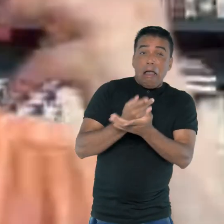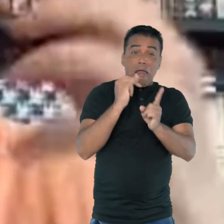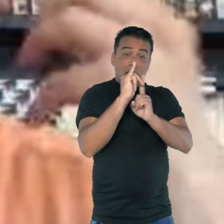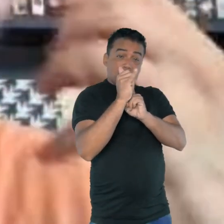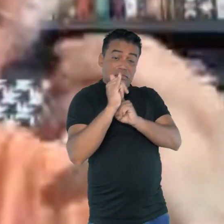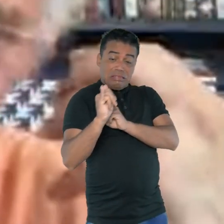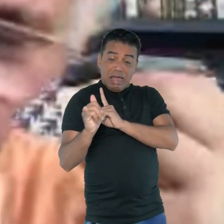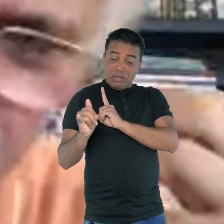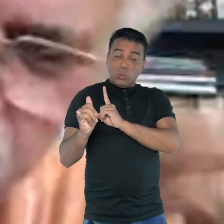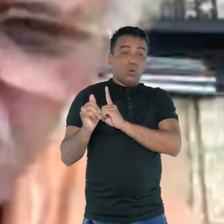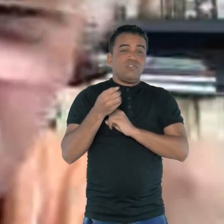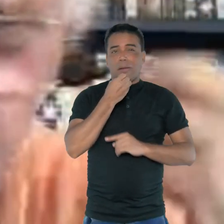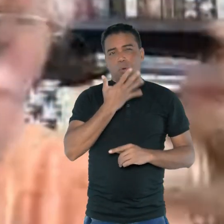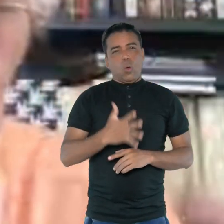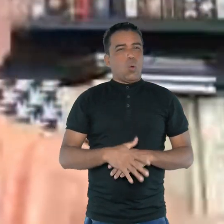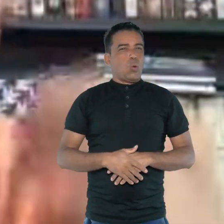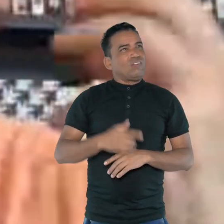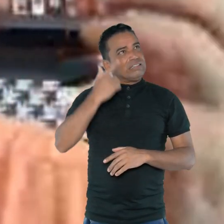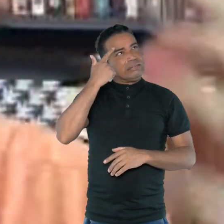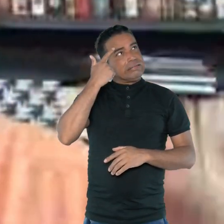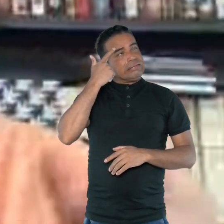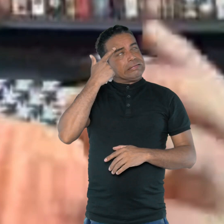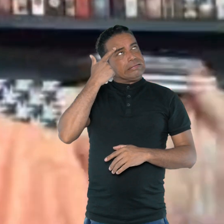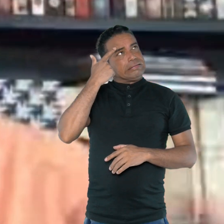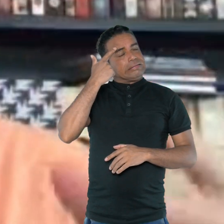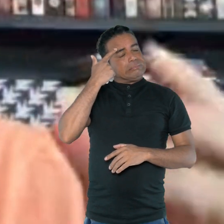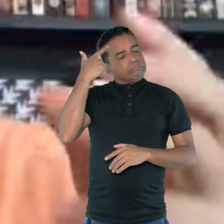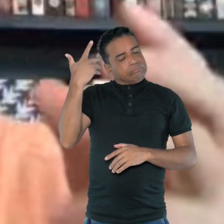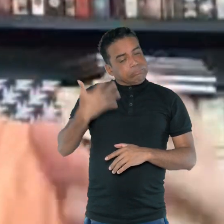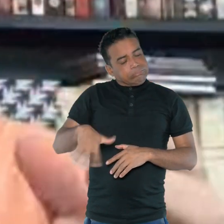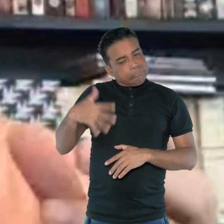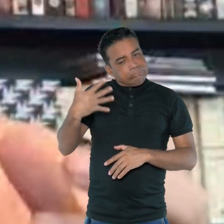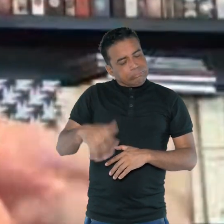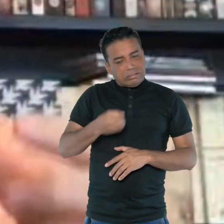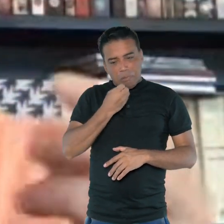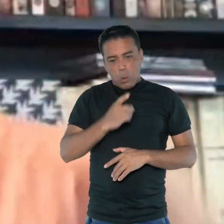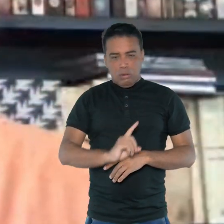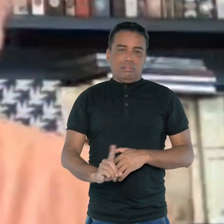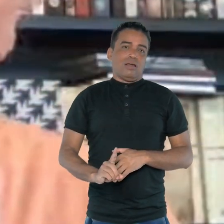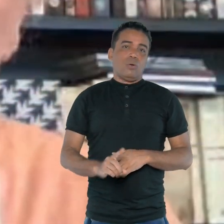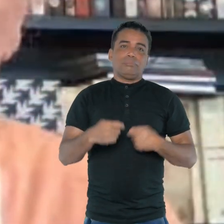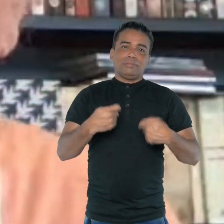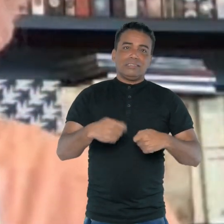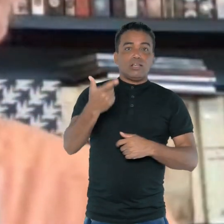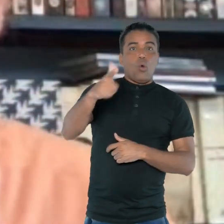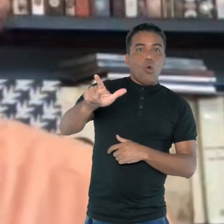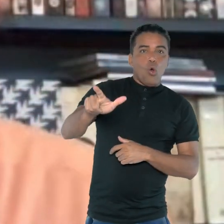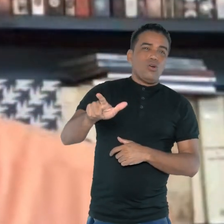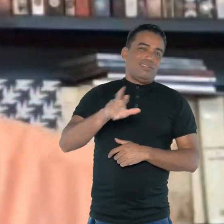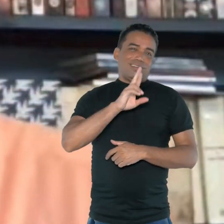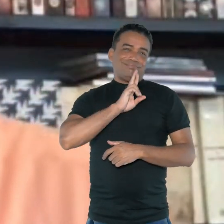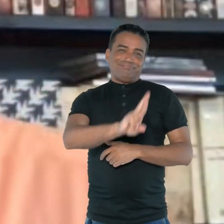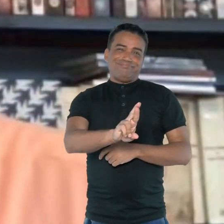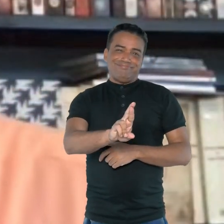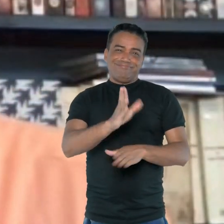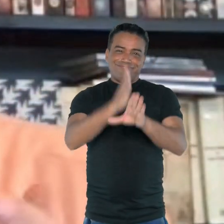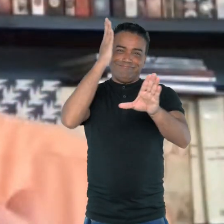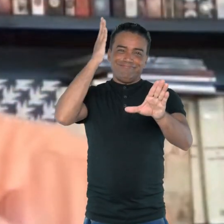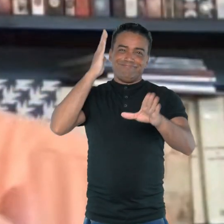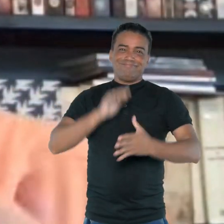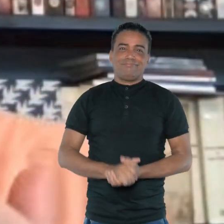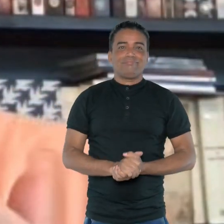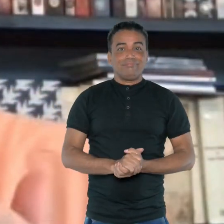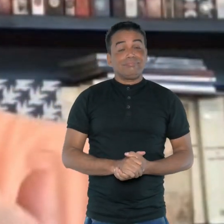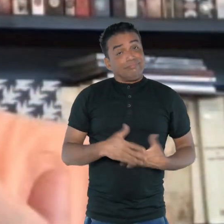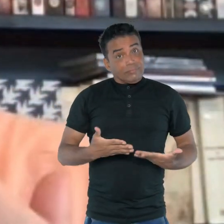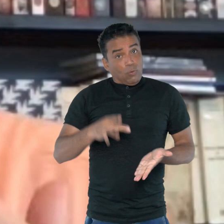e aquilo fica na cabeça, fica imaginando, assim, não está bom, isso aqui precisa de uma outra solução, porque, assim,